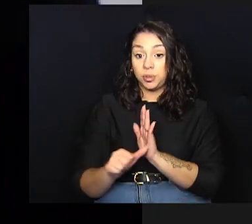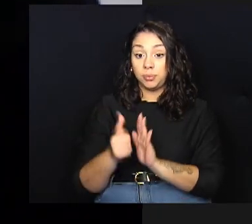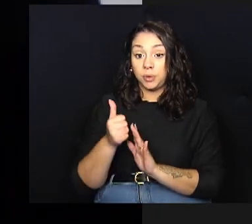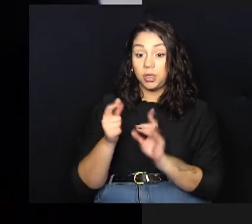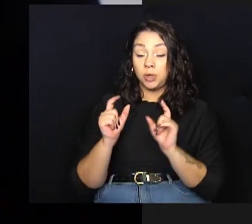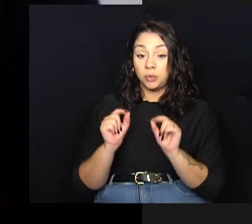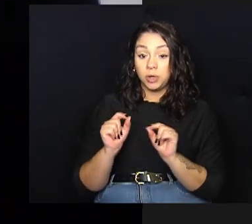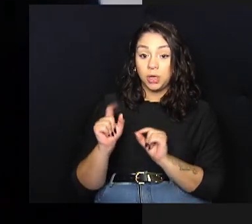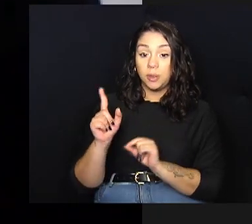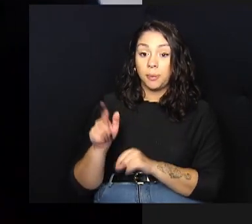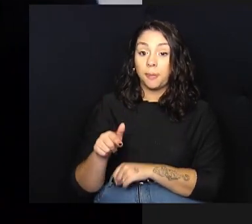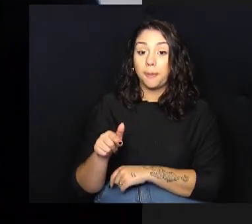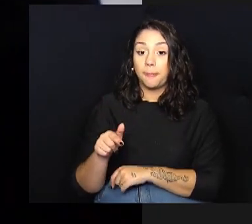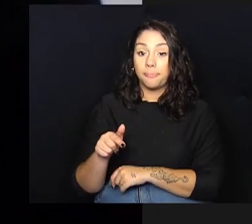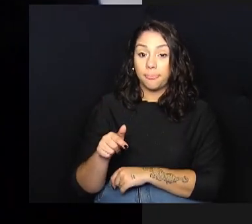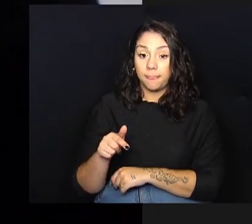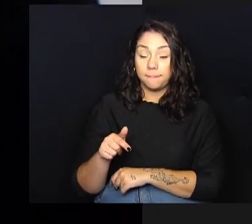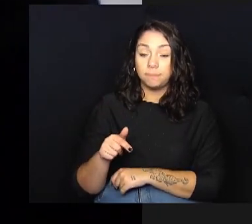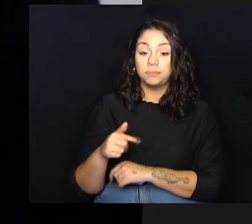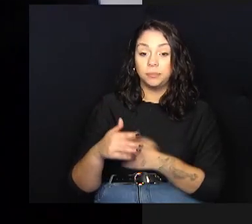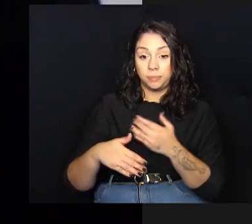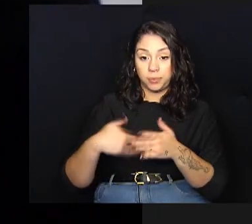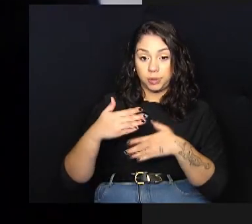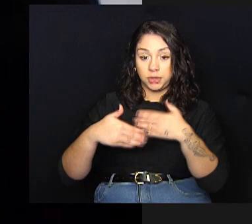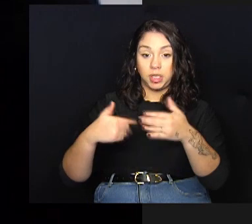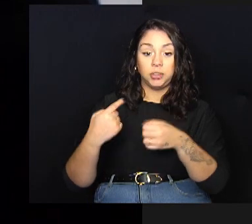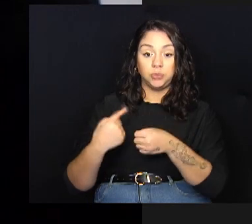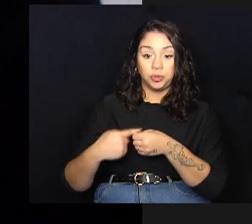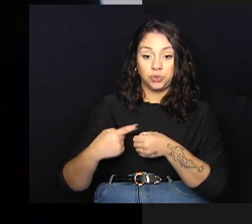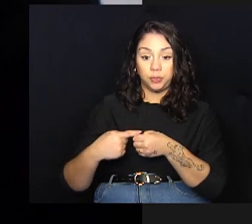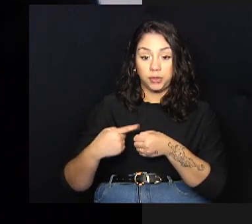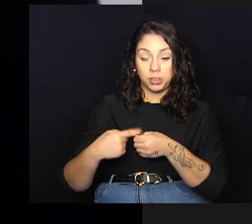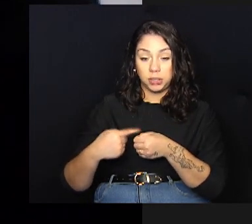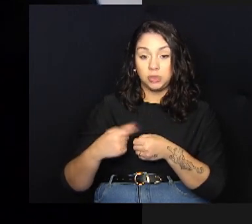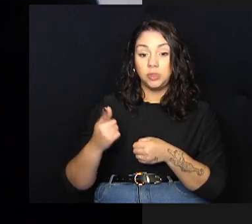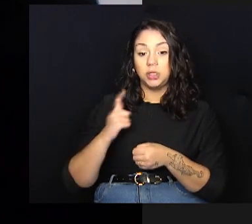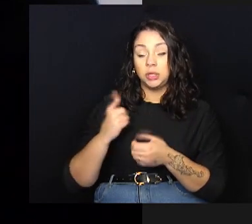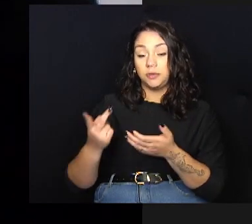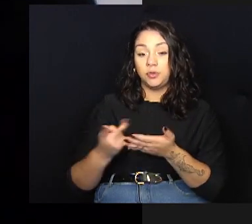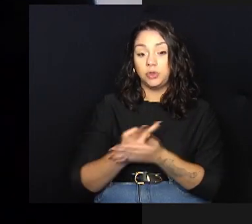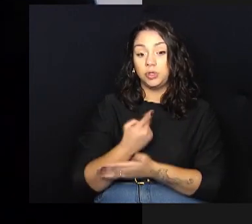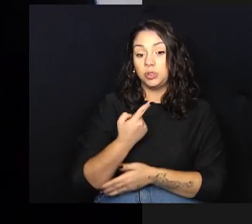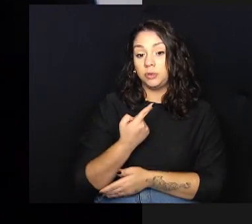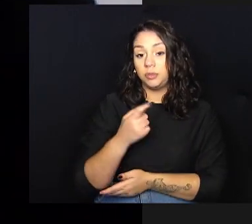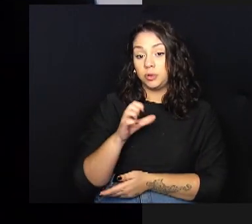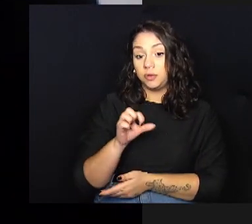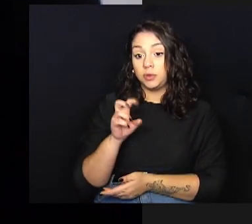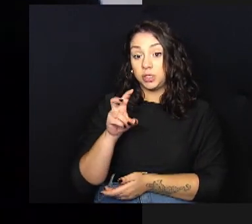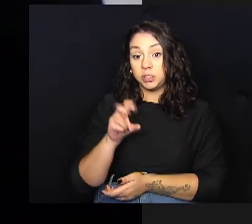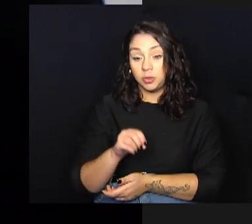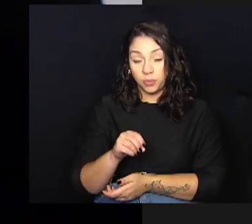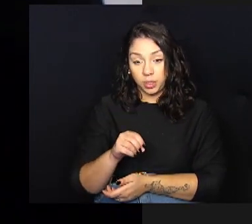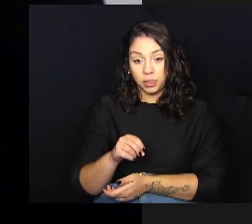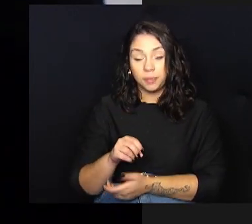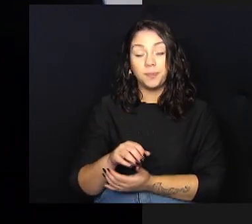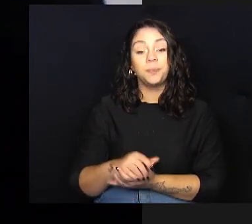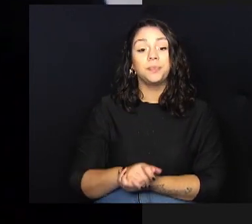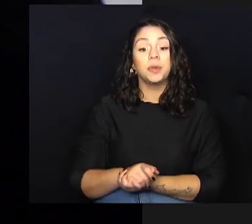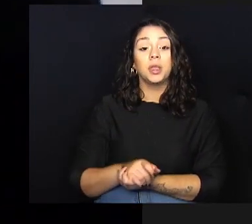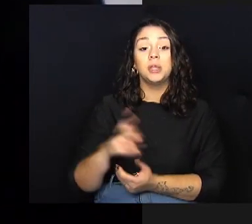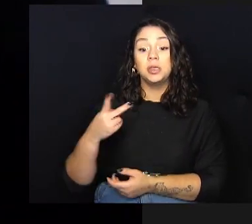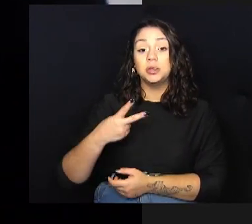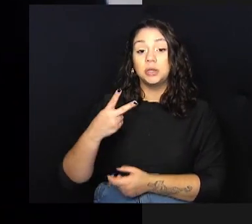foi o grande processo de urbanização que aconteceu a partir da década de 1950 e a